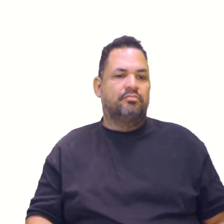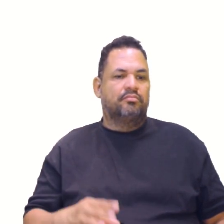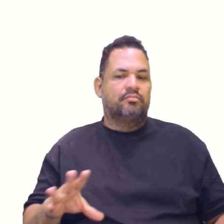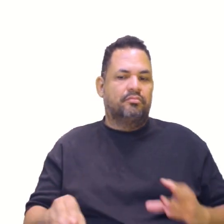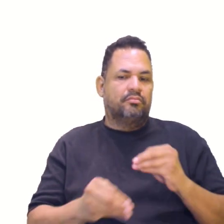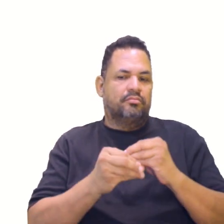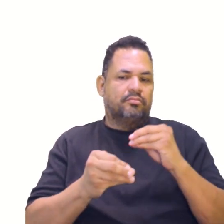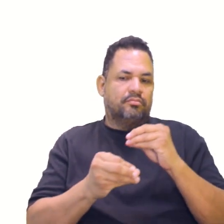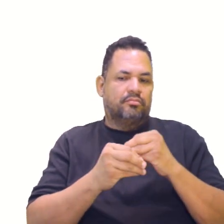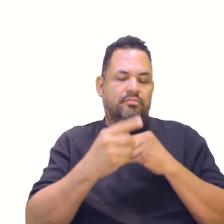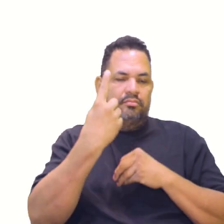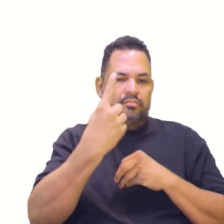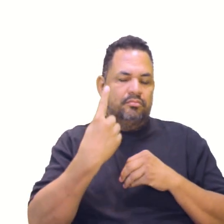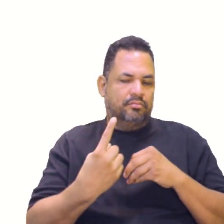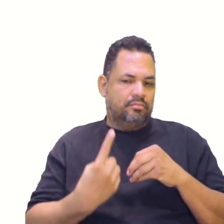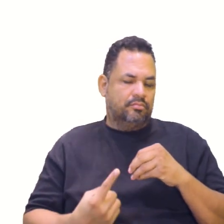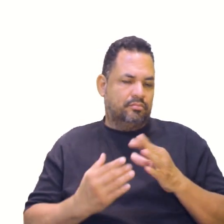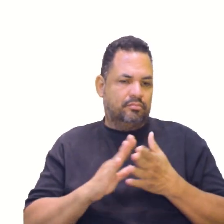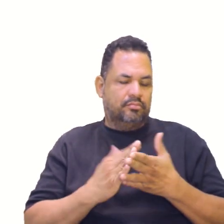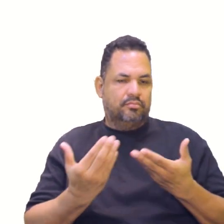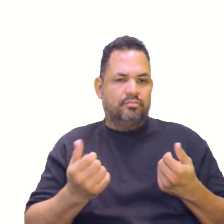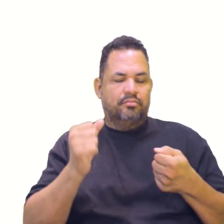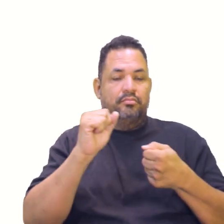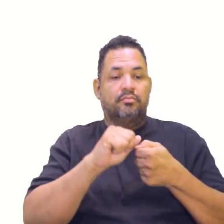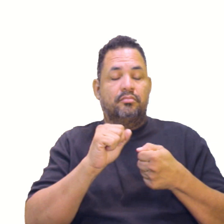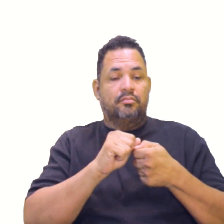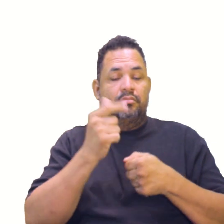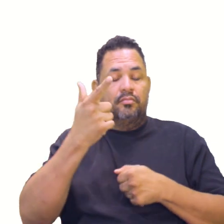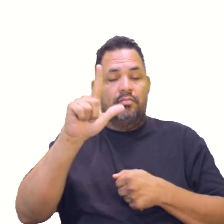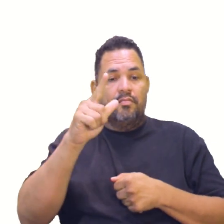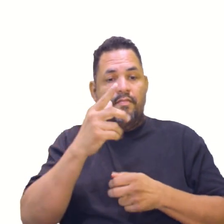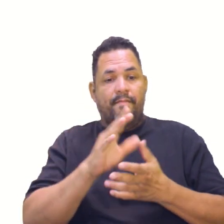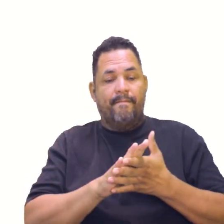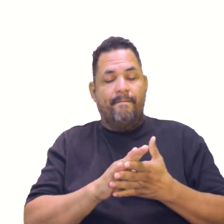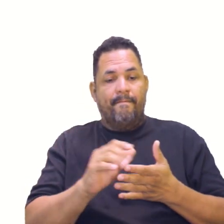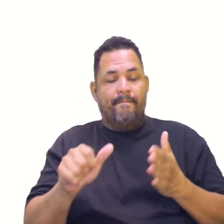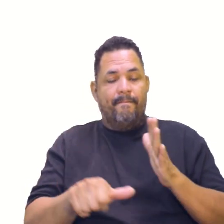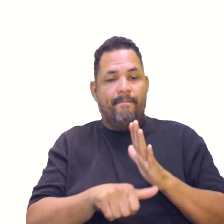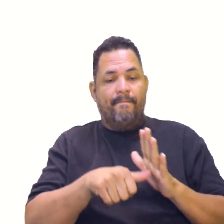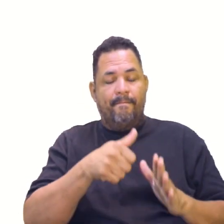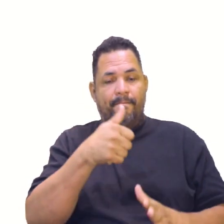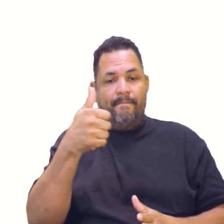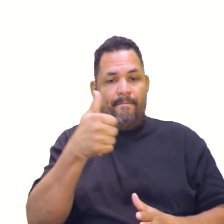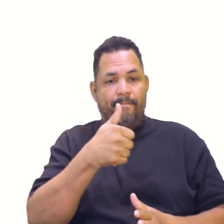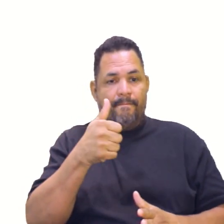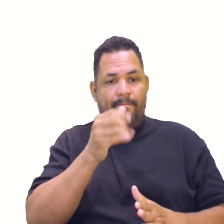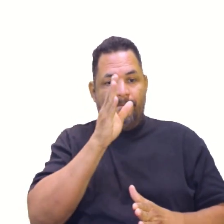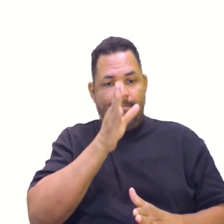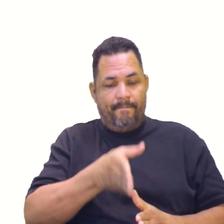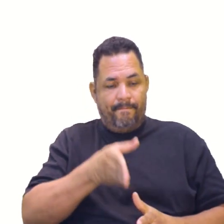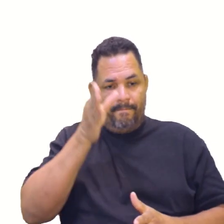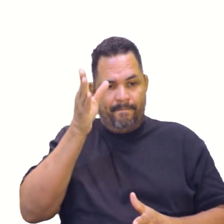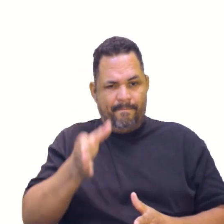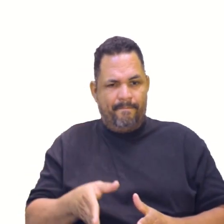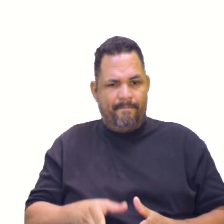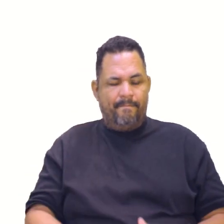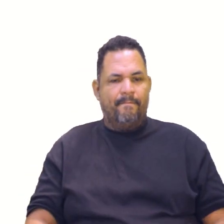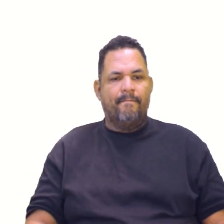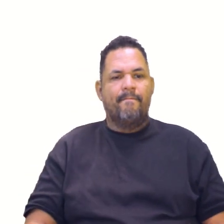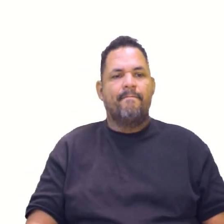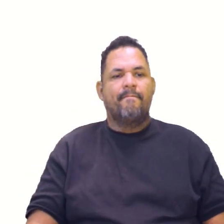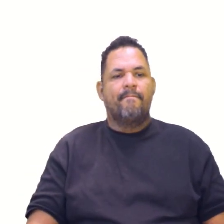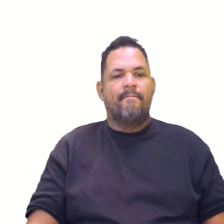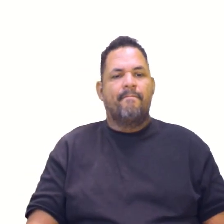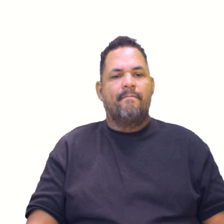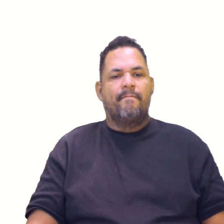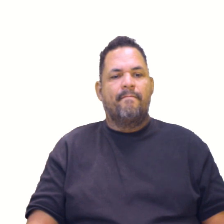completar com 1, beleza? Como fazemos mesmo? Repete as duas primeiras colunas. Vai repetir duas colunas, por